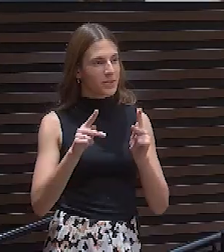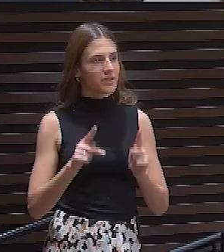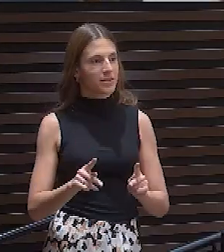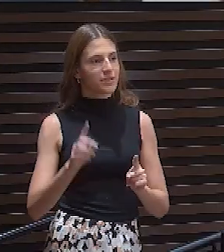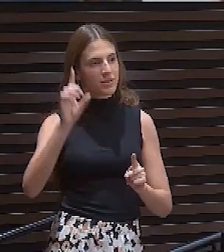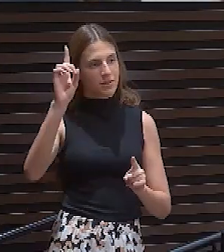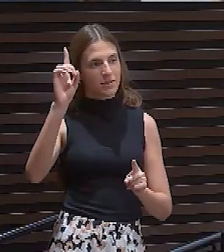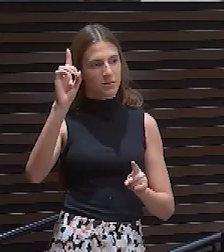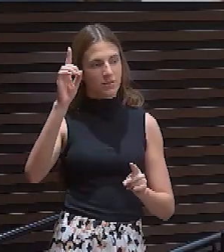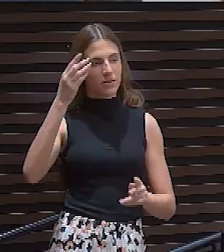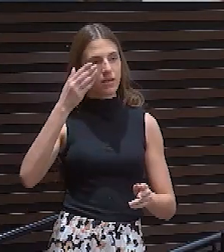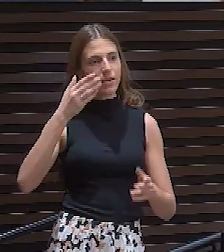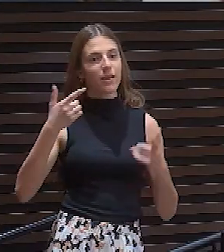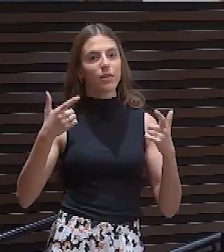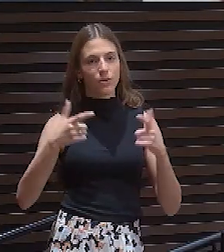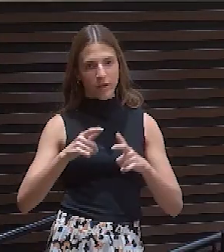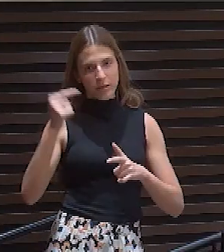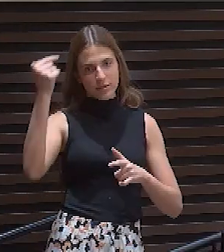é terra santa.